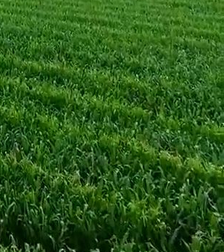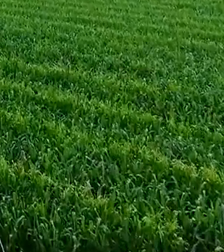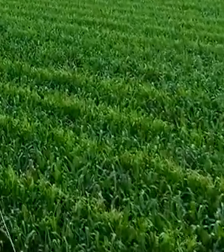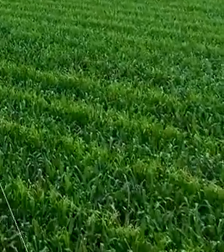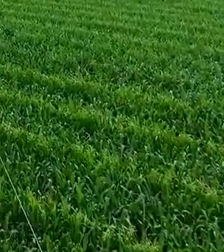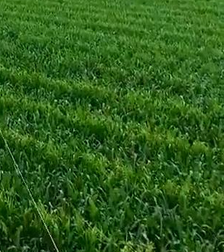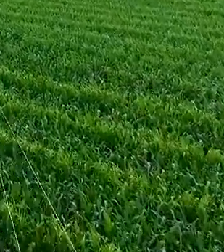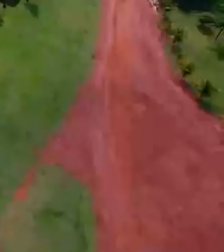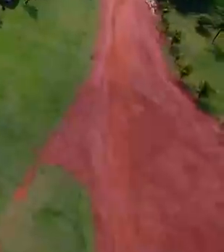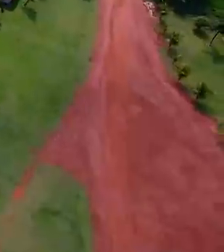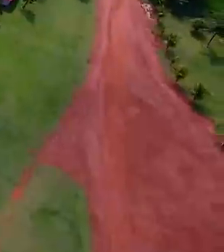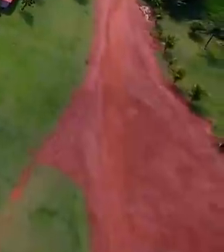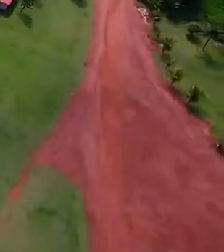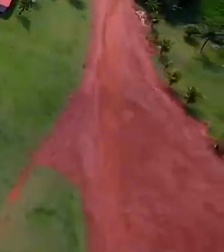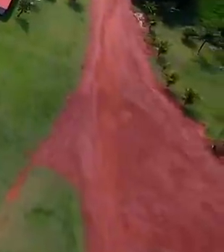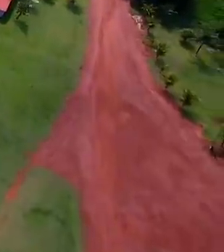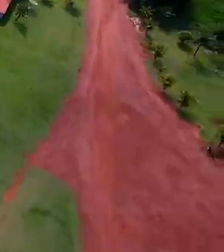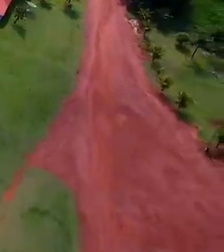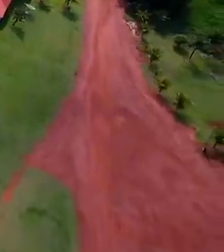E aí